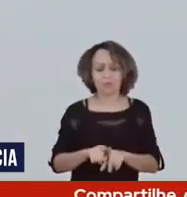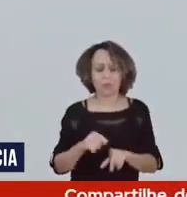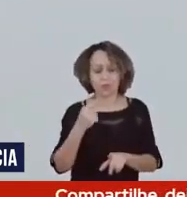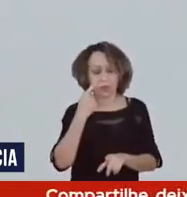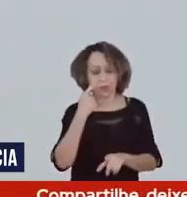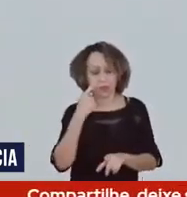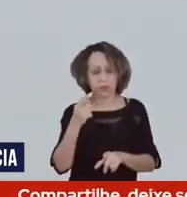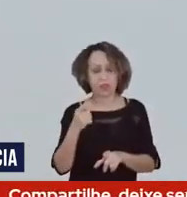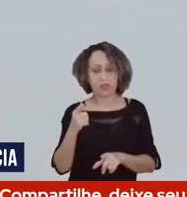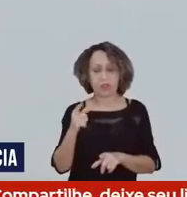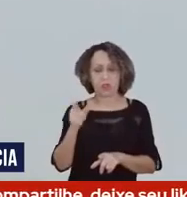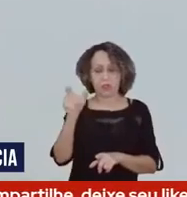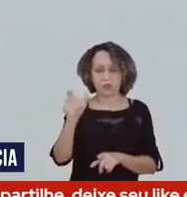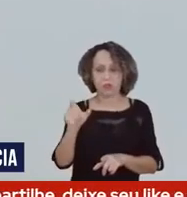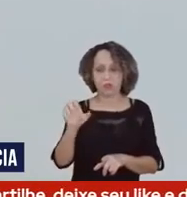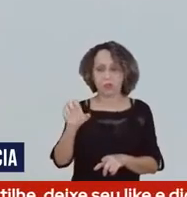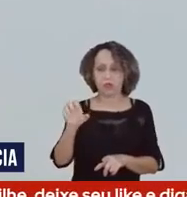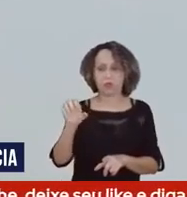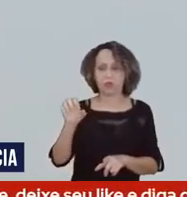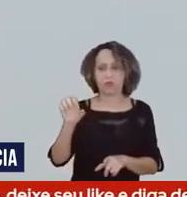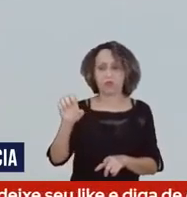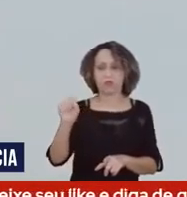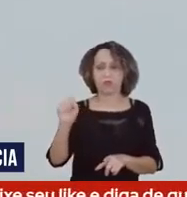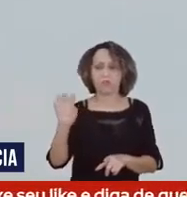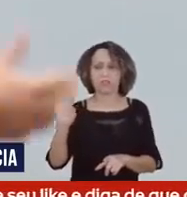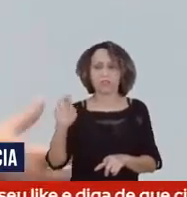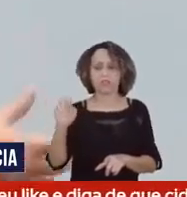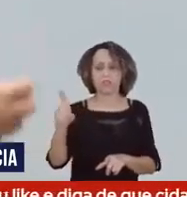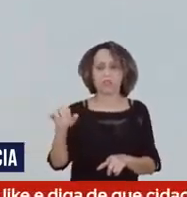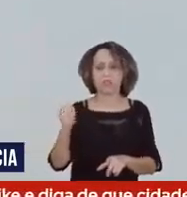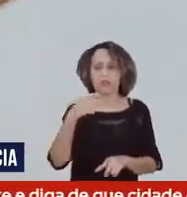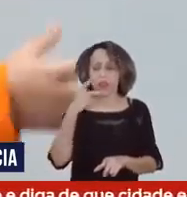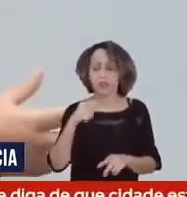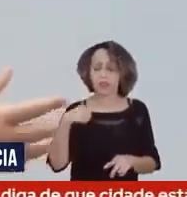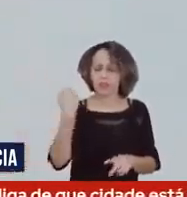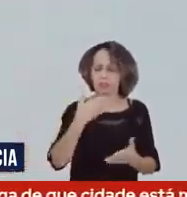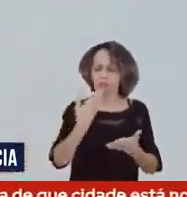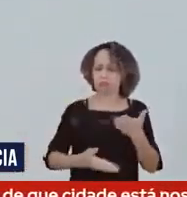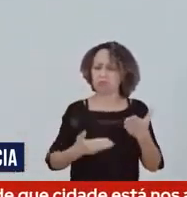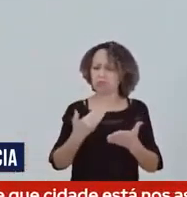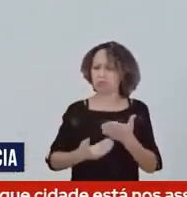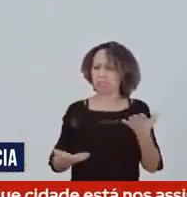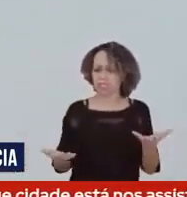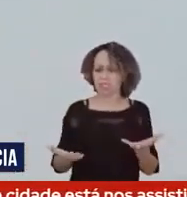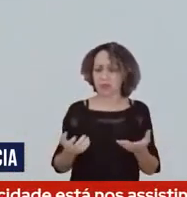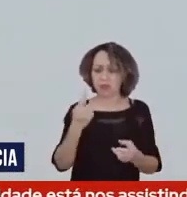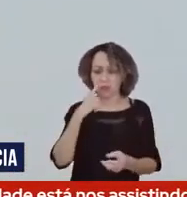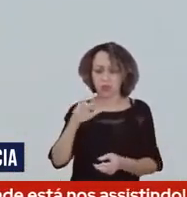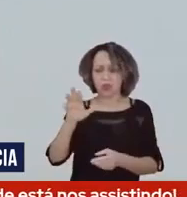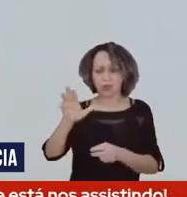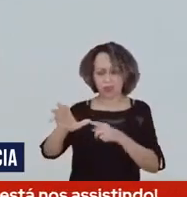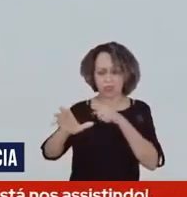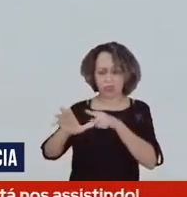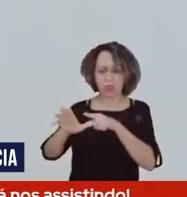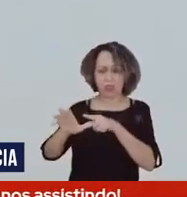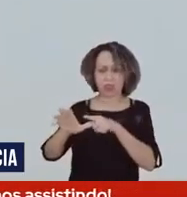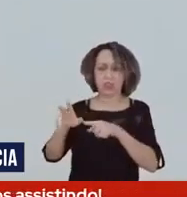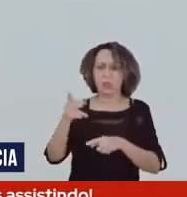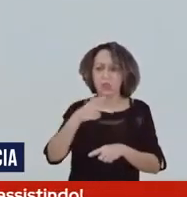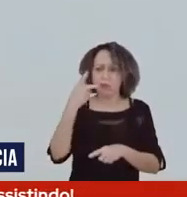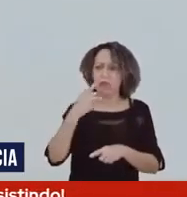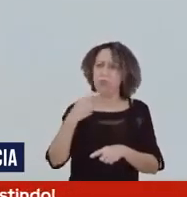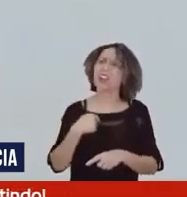perder. E eu vi que quando você, Lula, sempre falava uma coisa que eu cansava de ouvir, já